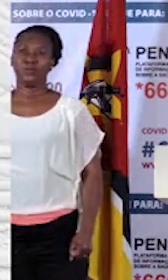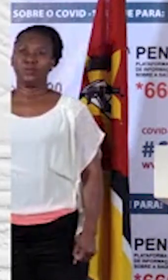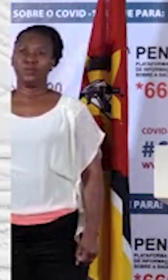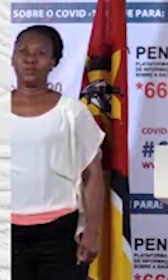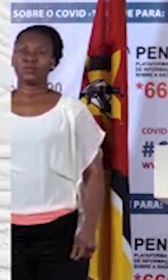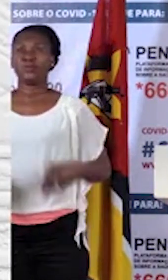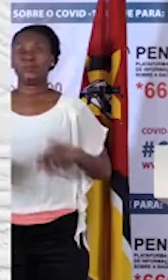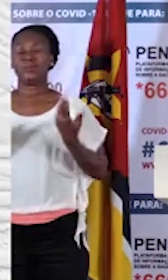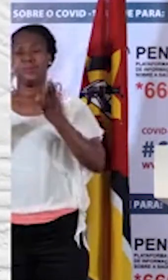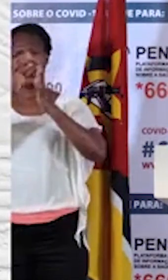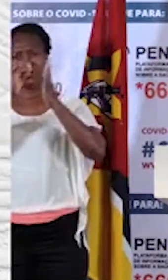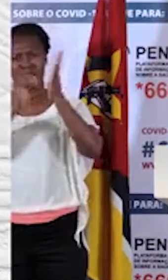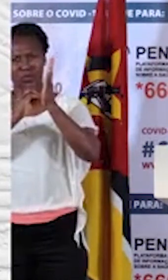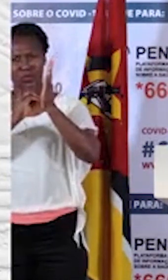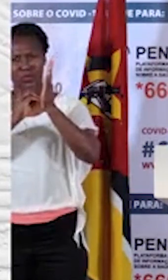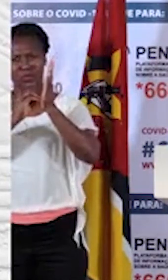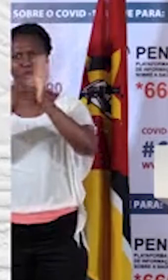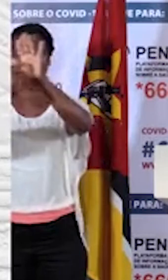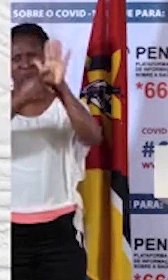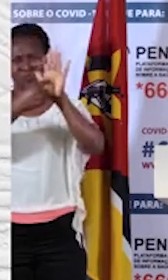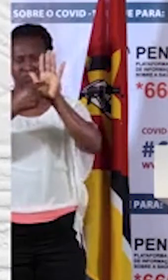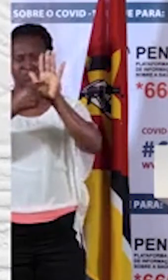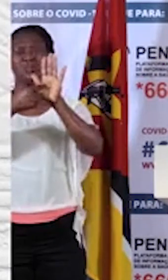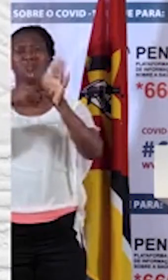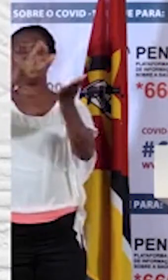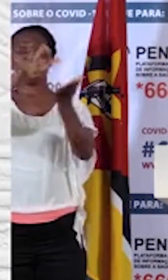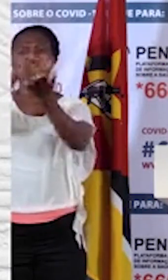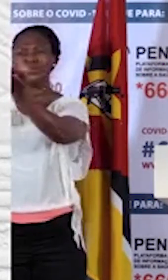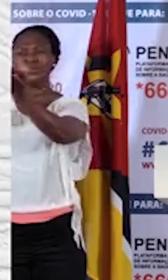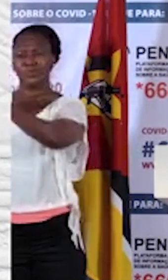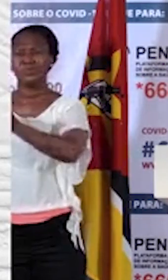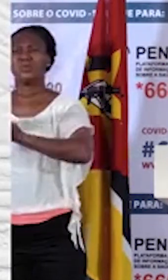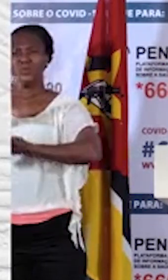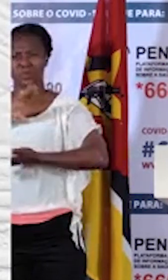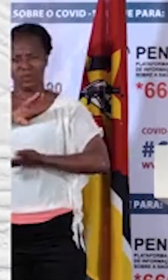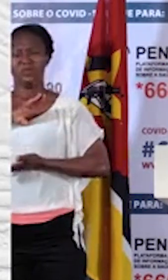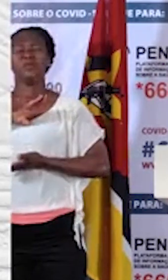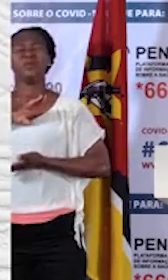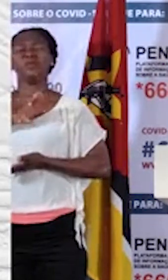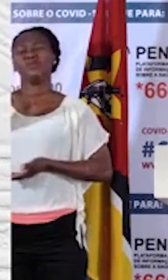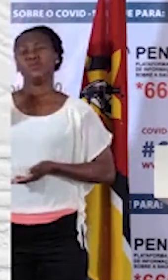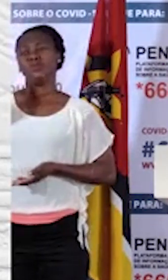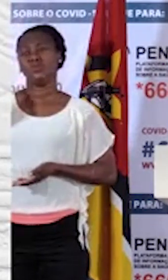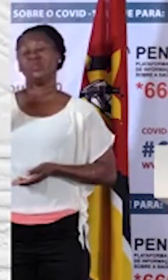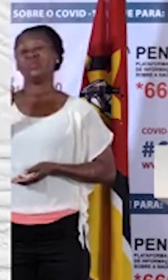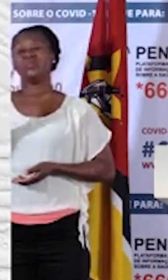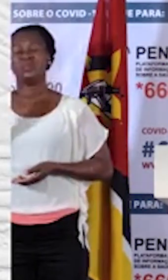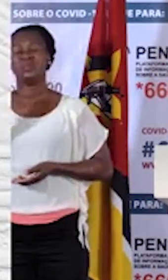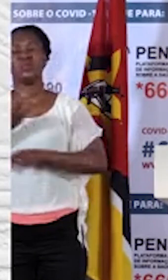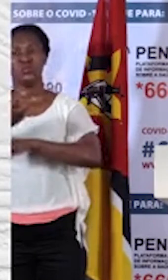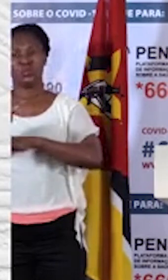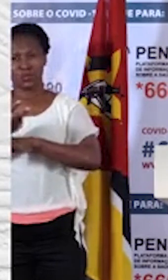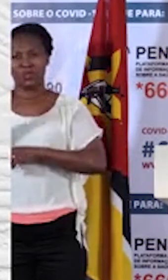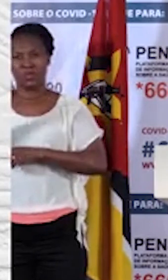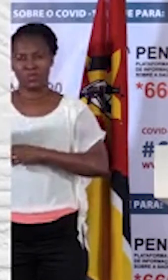Do total de amostras, em termos de localização geográfica, que nós tivemos nas 24 horas, 164